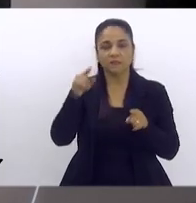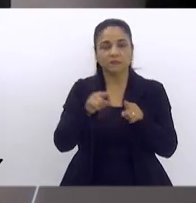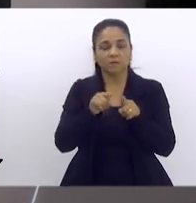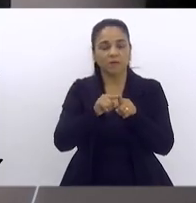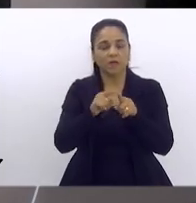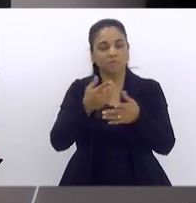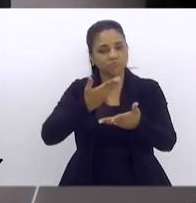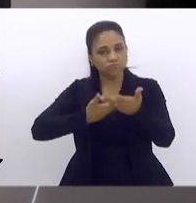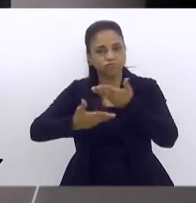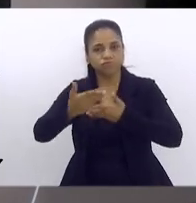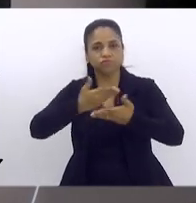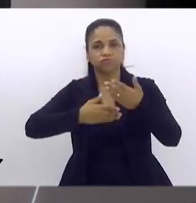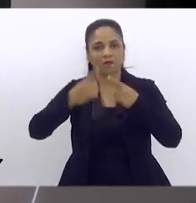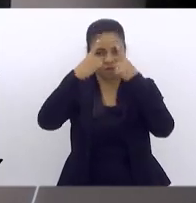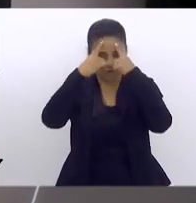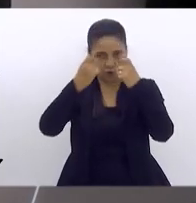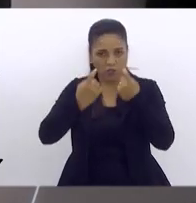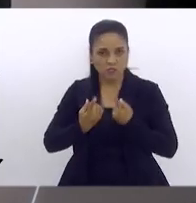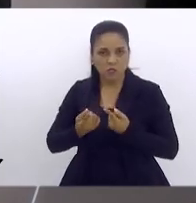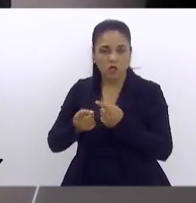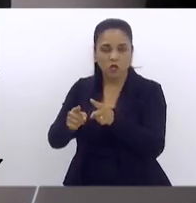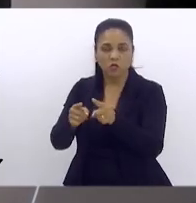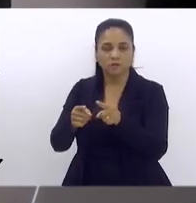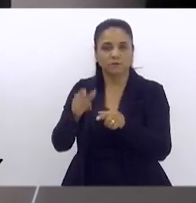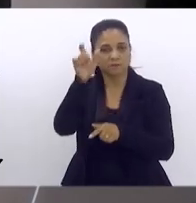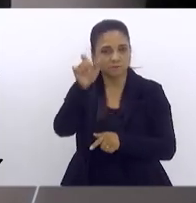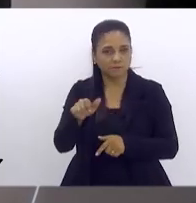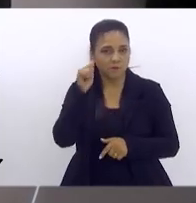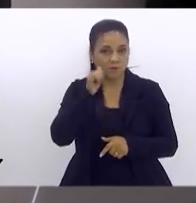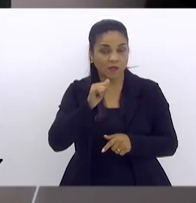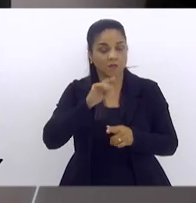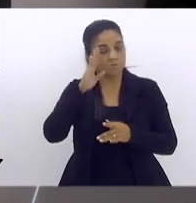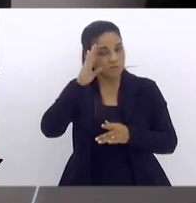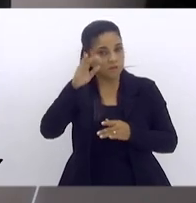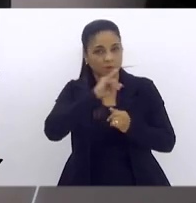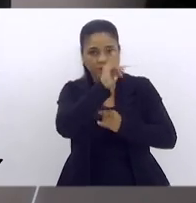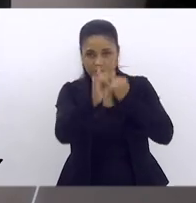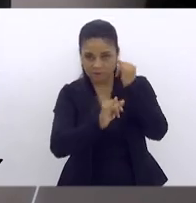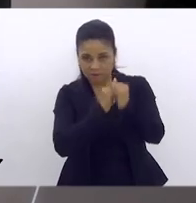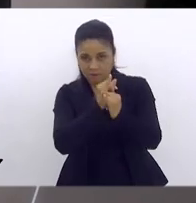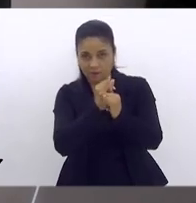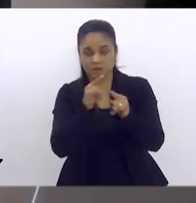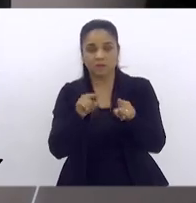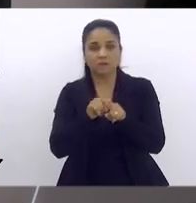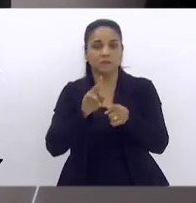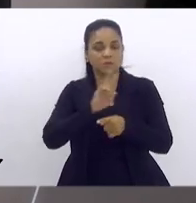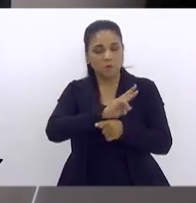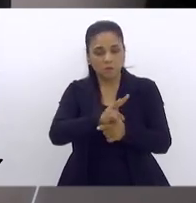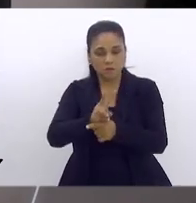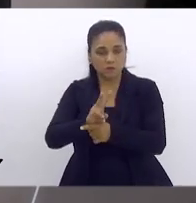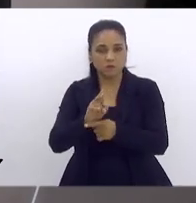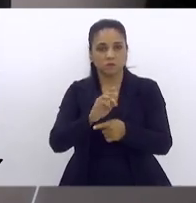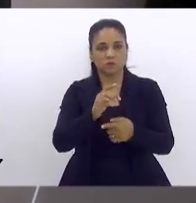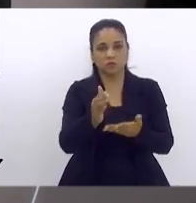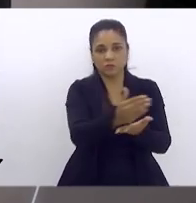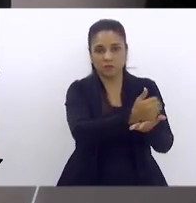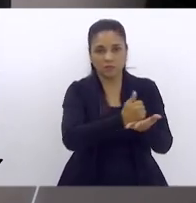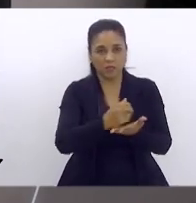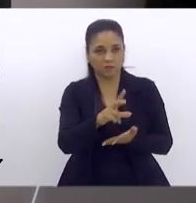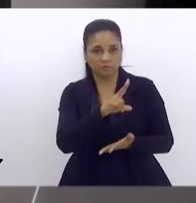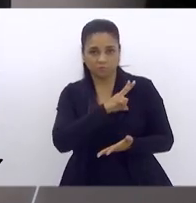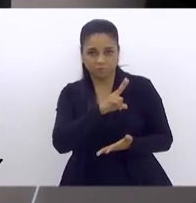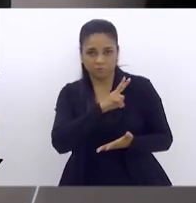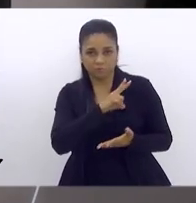violência é contra mulher e principalmente cibernética a gente sabe que a proteção de dados pessoais ela não se